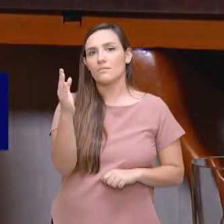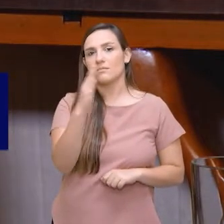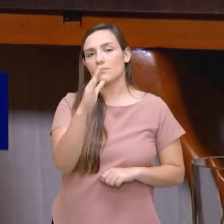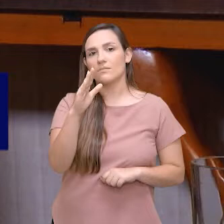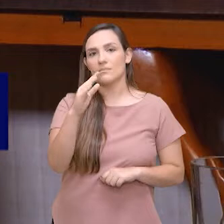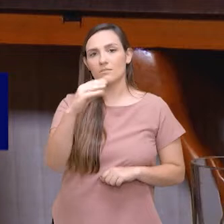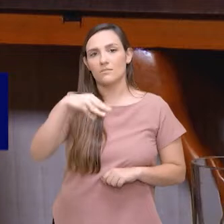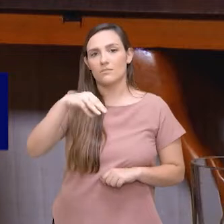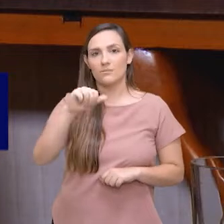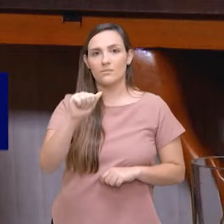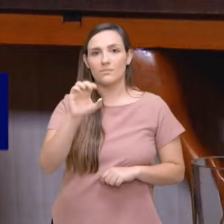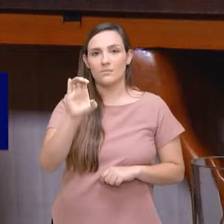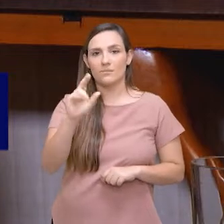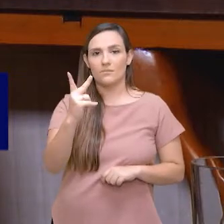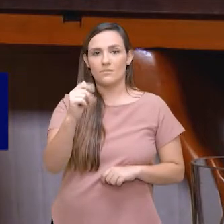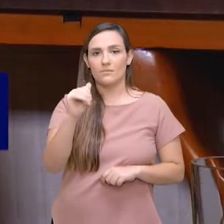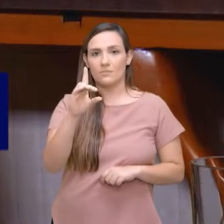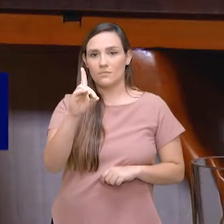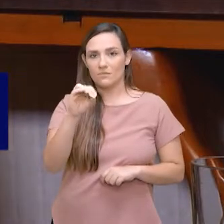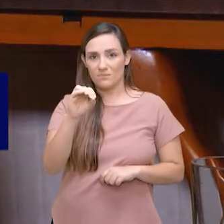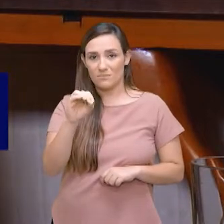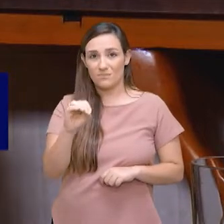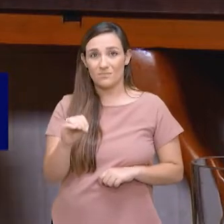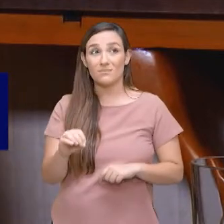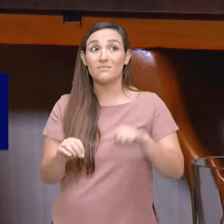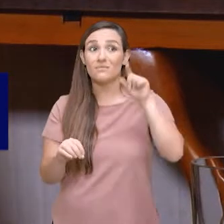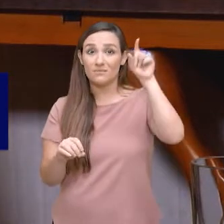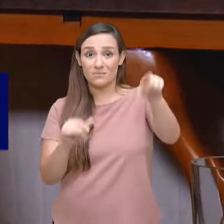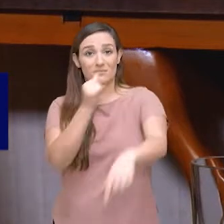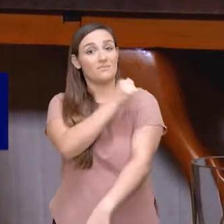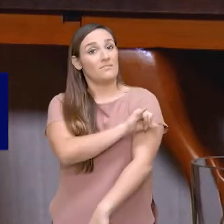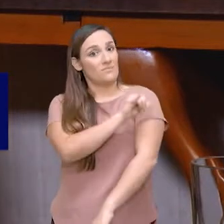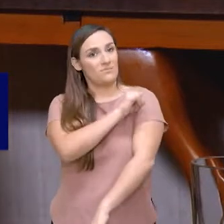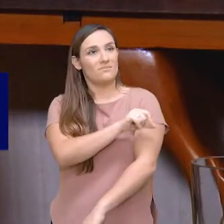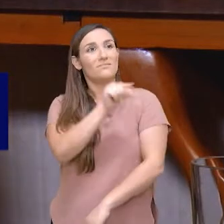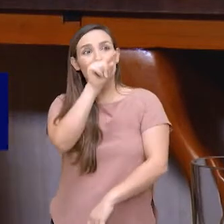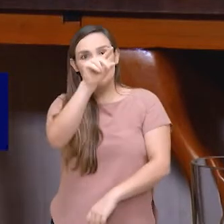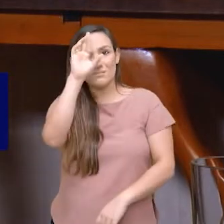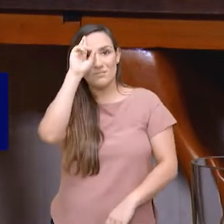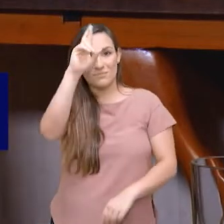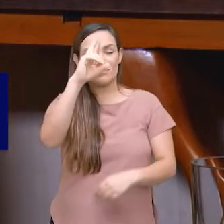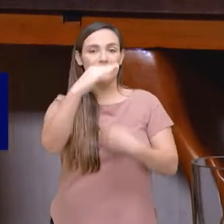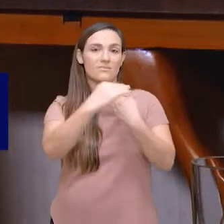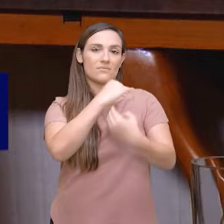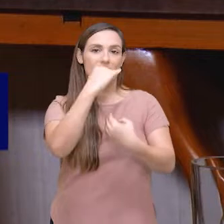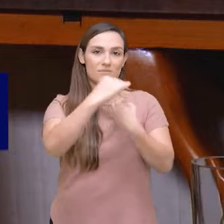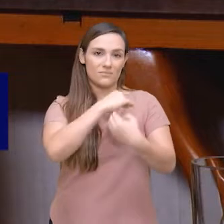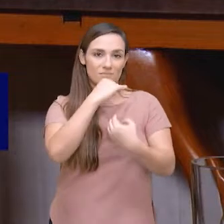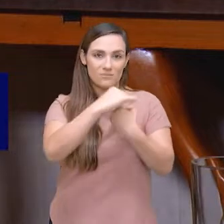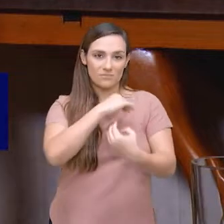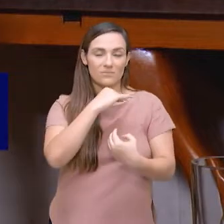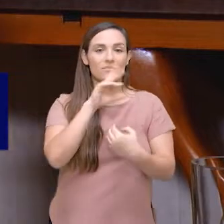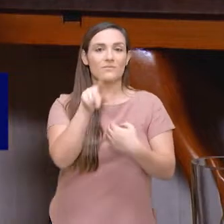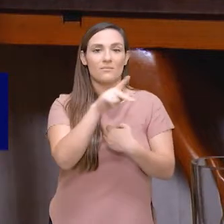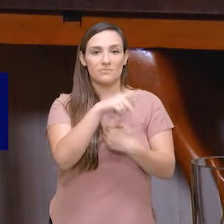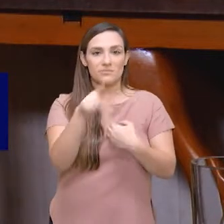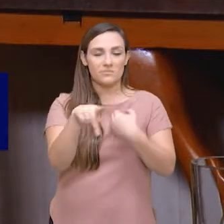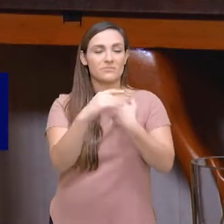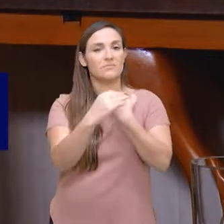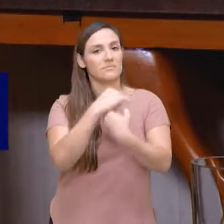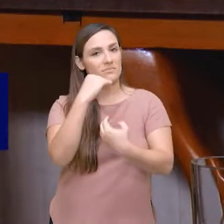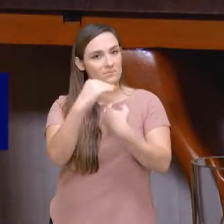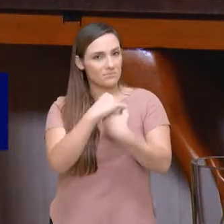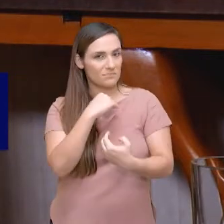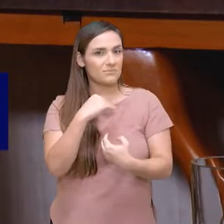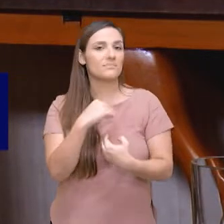Lá no Rio de Janeiro, ele foi o grande mentor nosso, que ele tinha escritório lá no Rio de Janeiro, morava